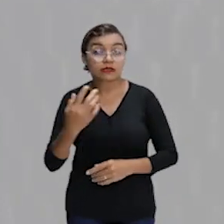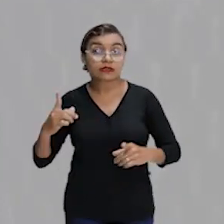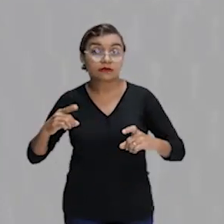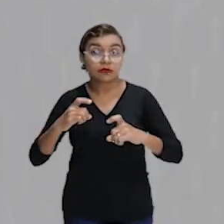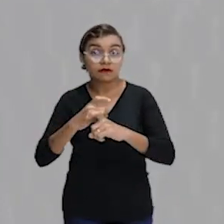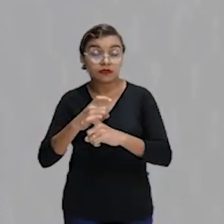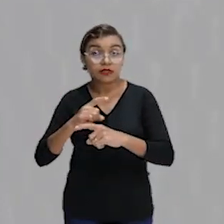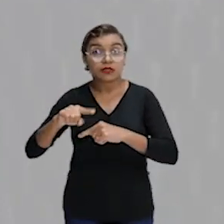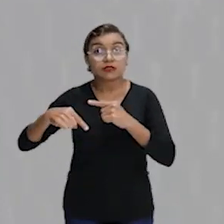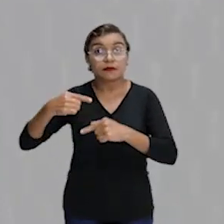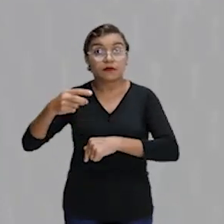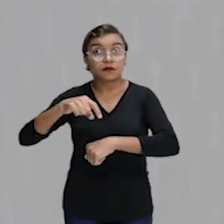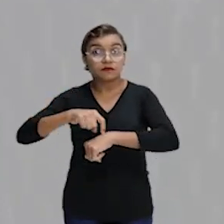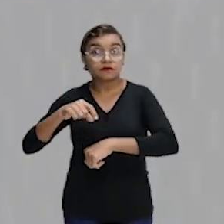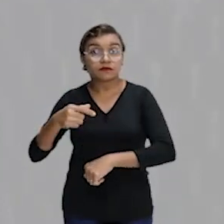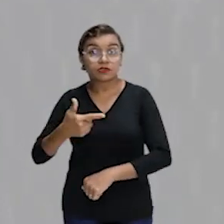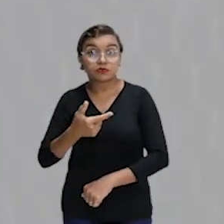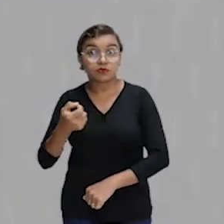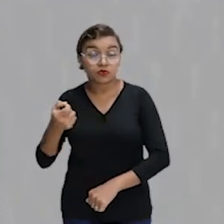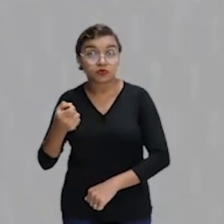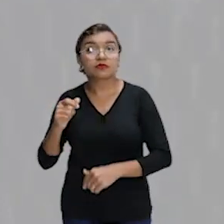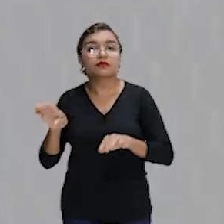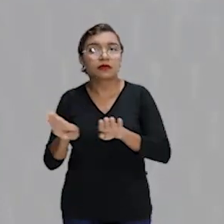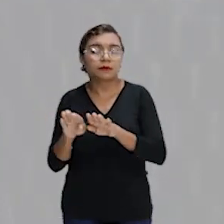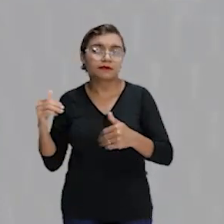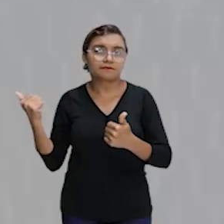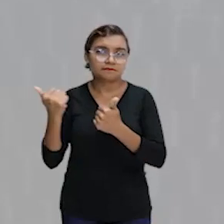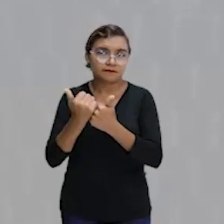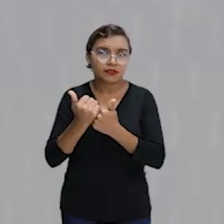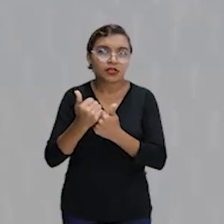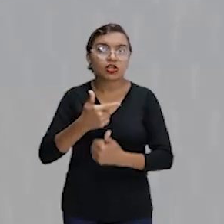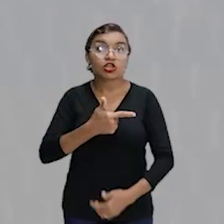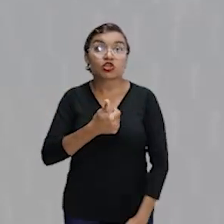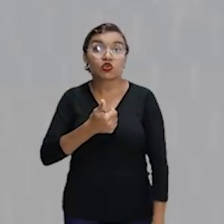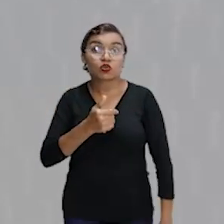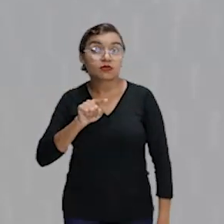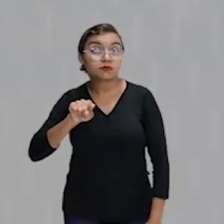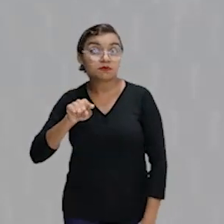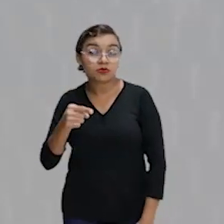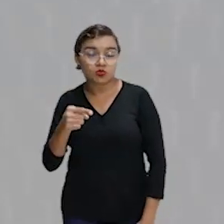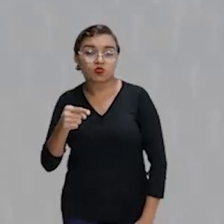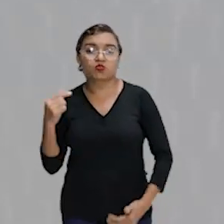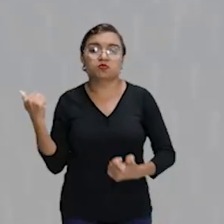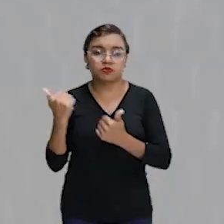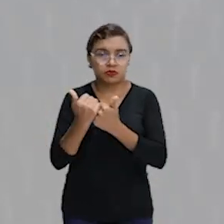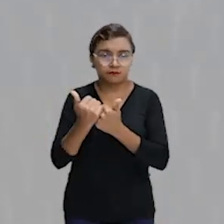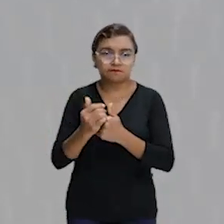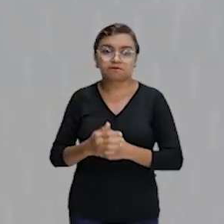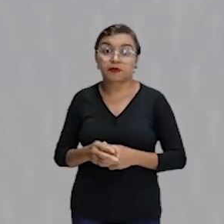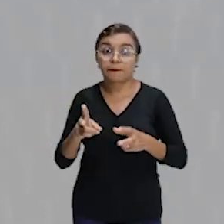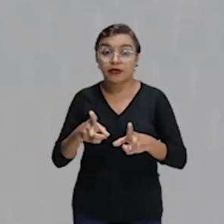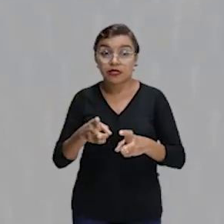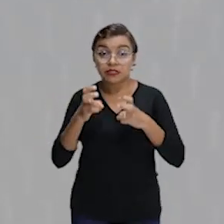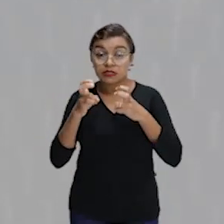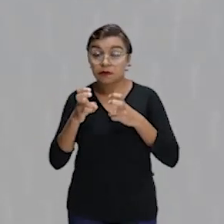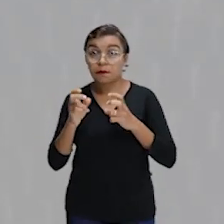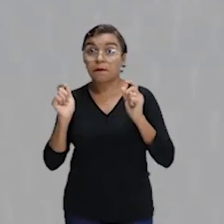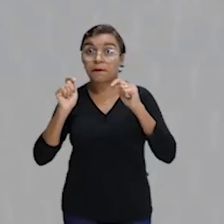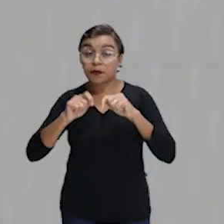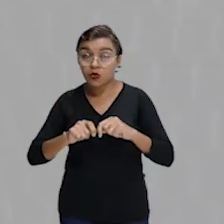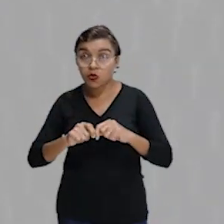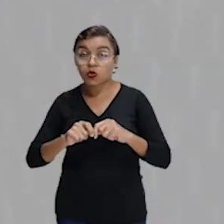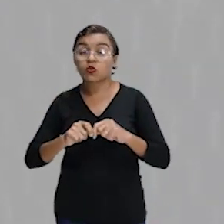20 minutos também foi substituído. Foi dito que eram 12.000. Perceba que bem aqui, ó, eu já posso